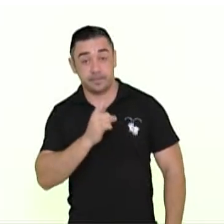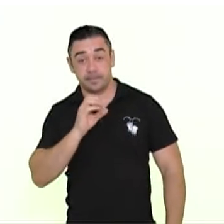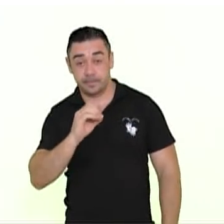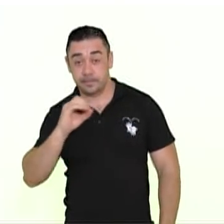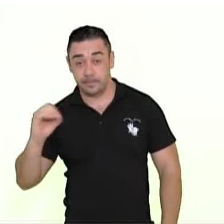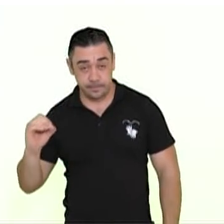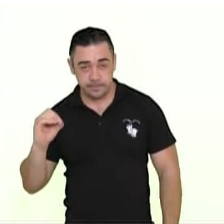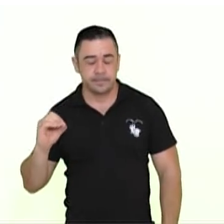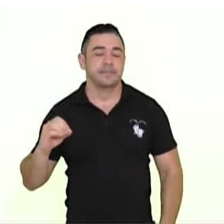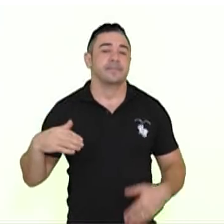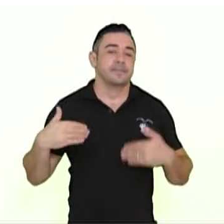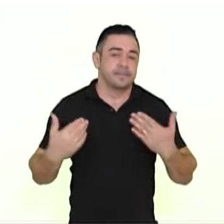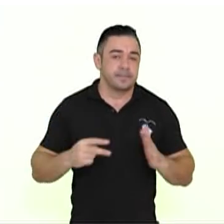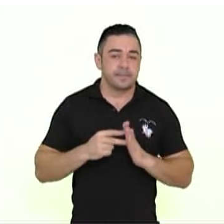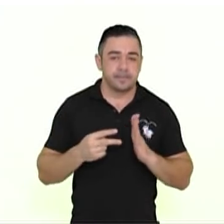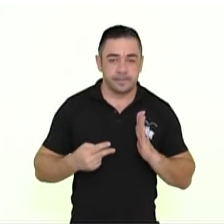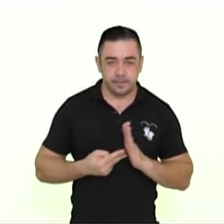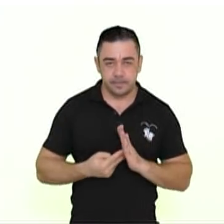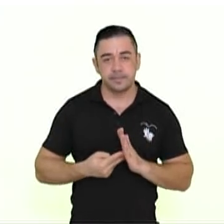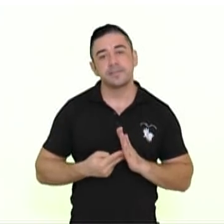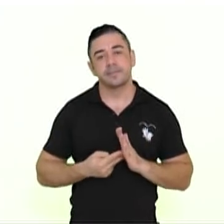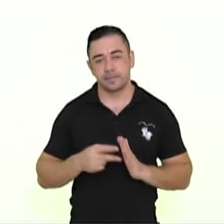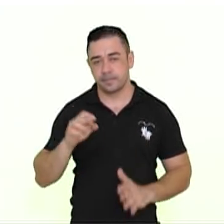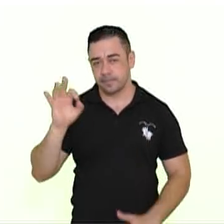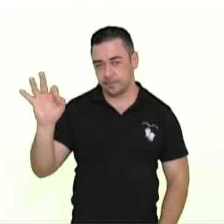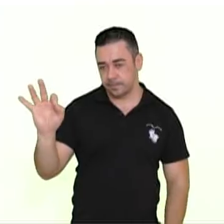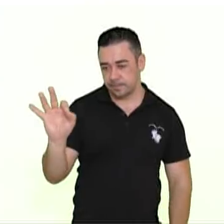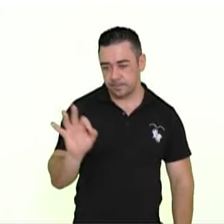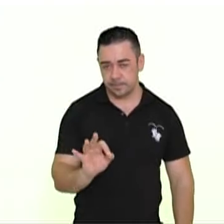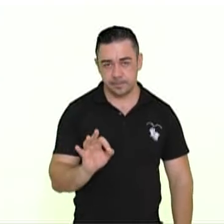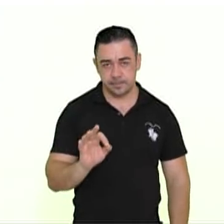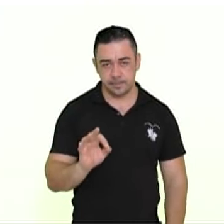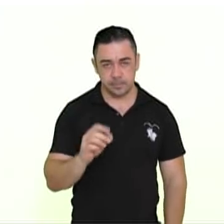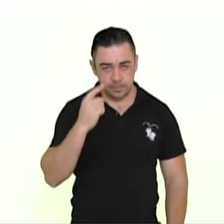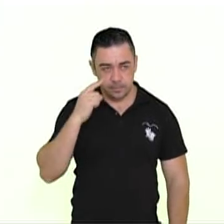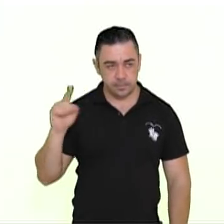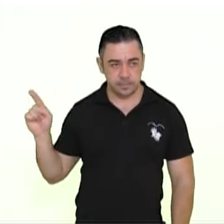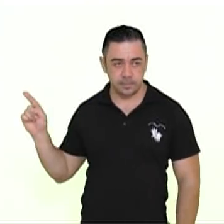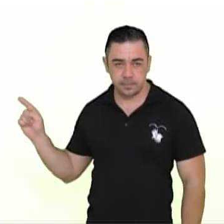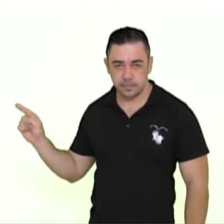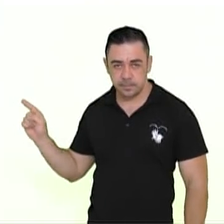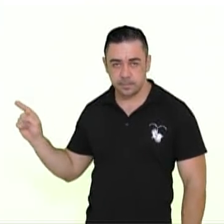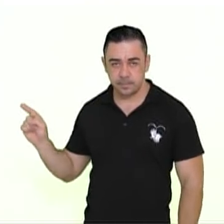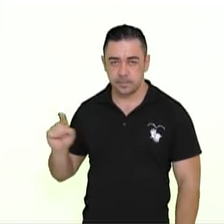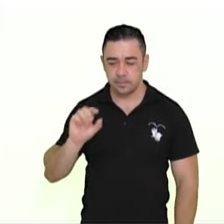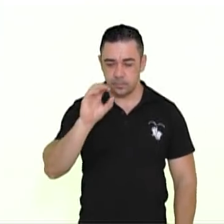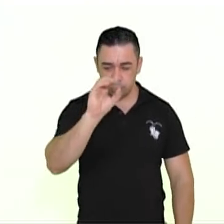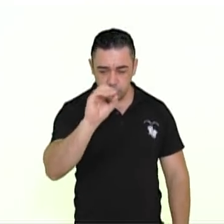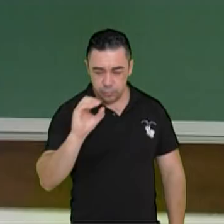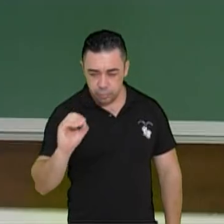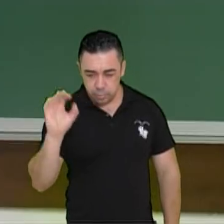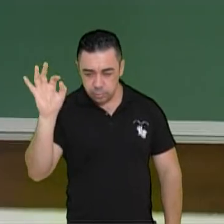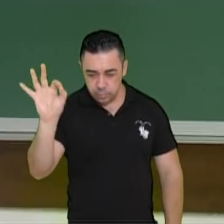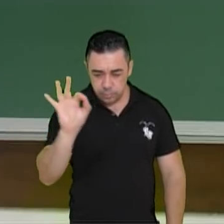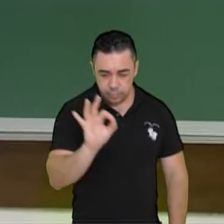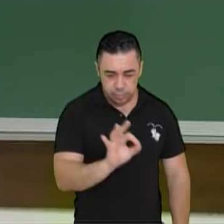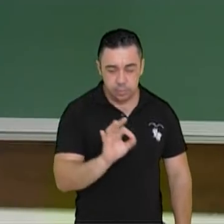sendo representada pelo símbolo, este símbolo ali, né? Que são duas bolinhas e um risquinho, que é o símbolo